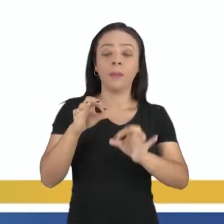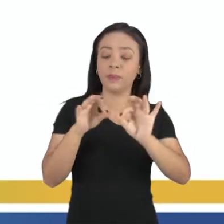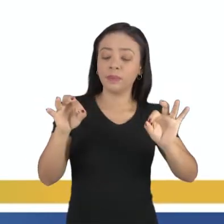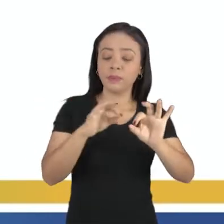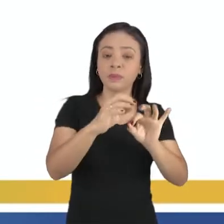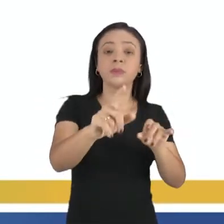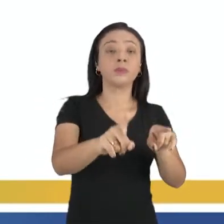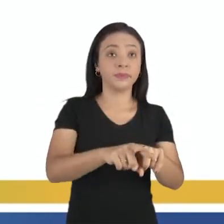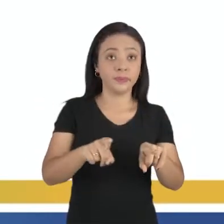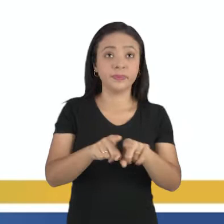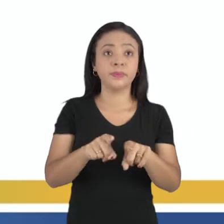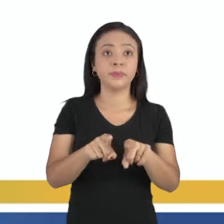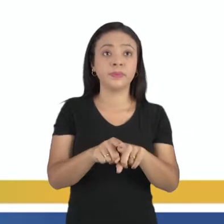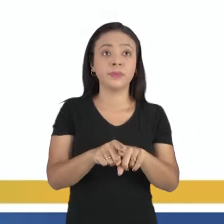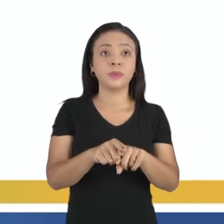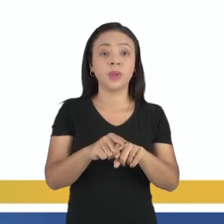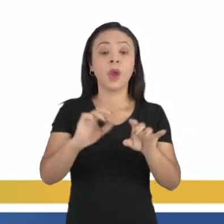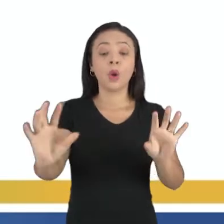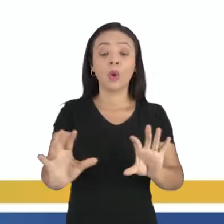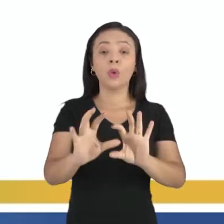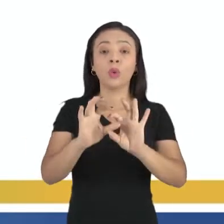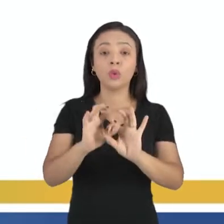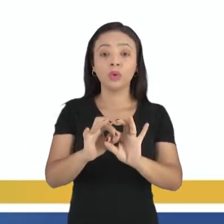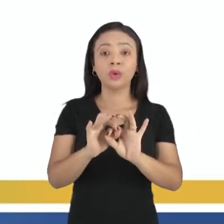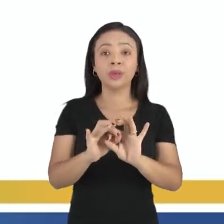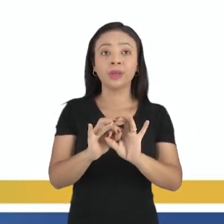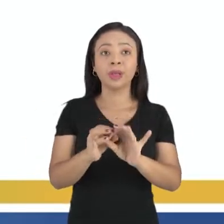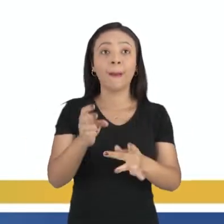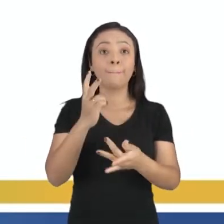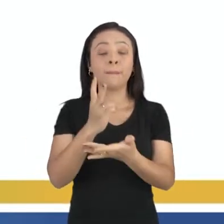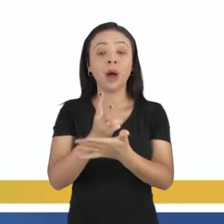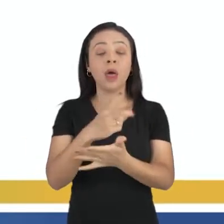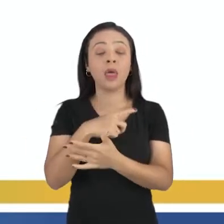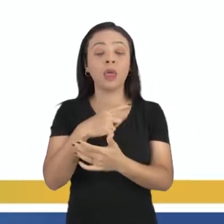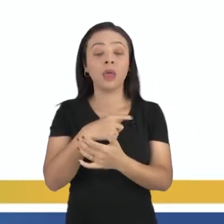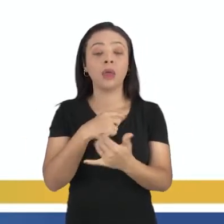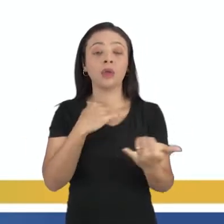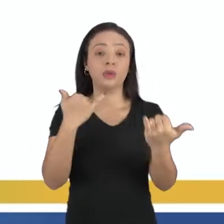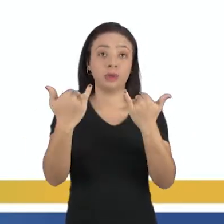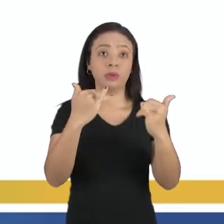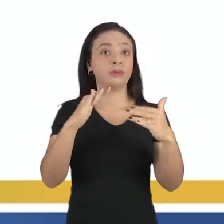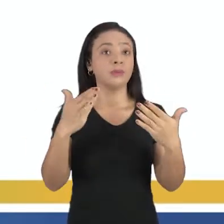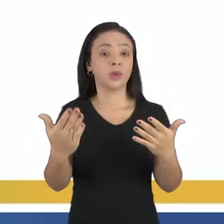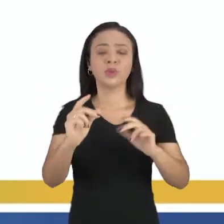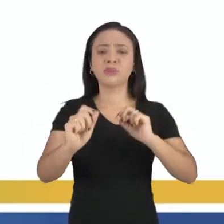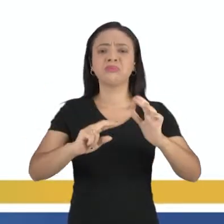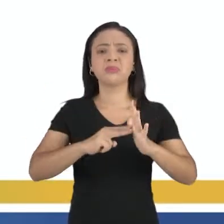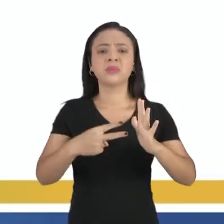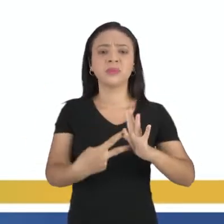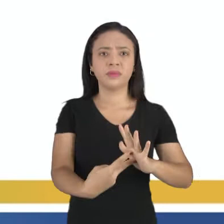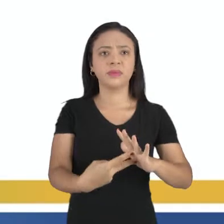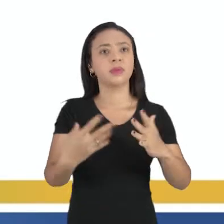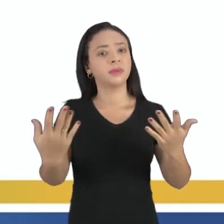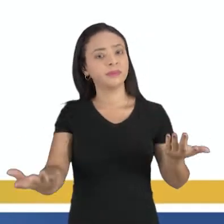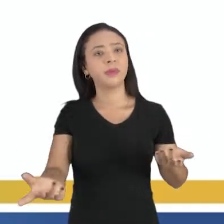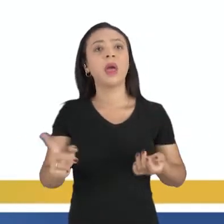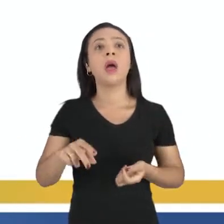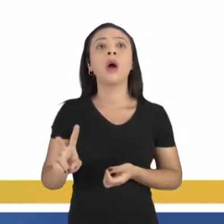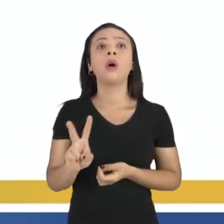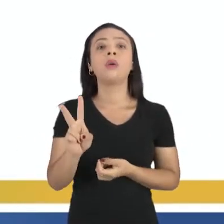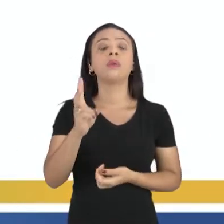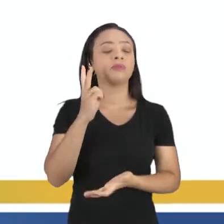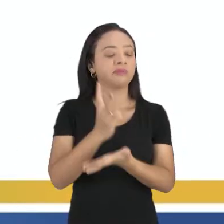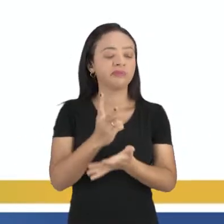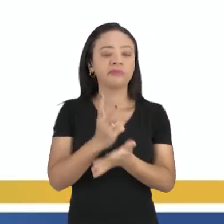uma medida de centralidade ligada à frequência absoluta dos dados. Então, trocando em palavras miúdas, é o valor que